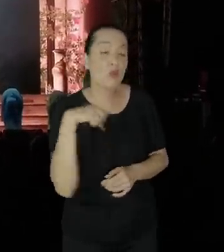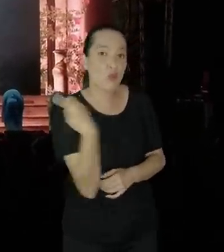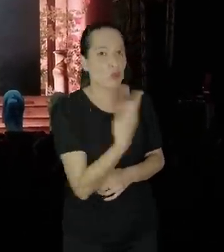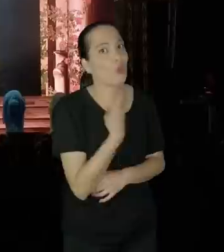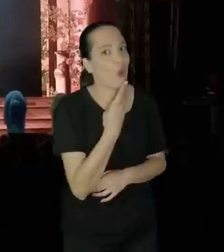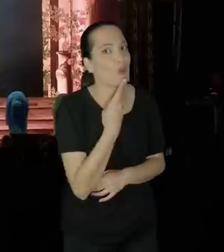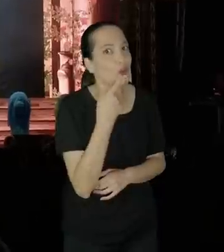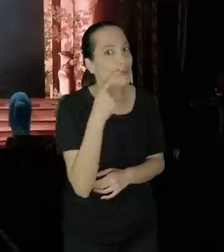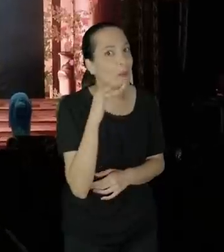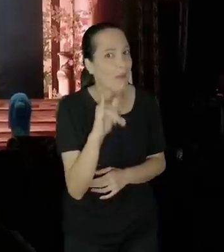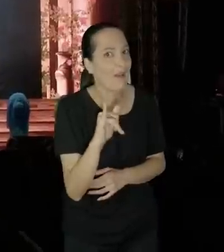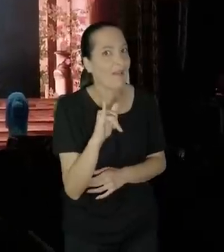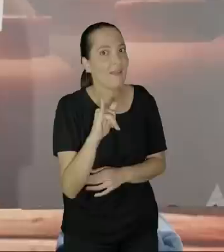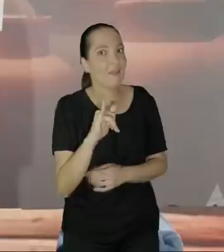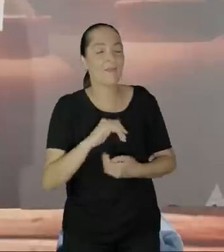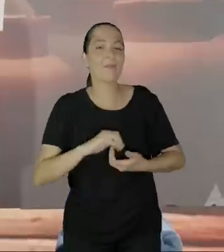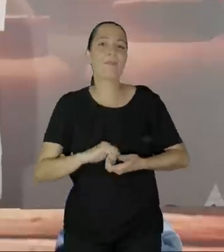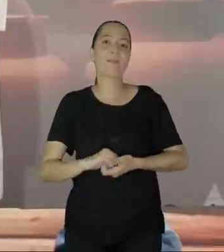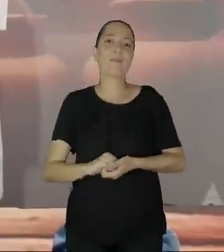Pai.